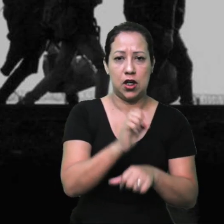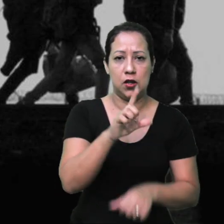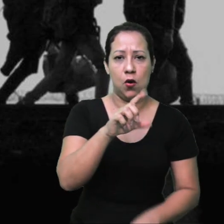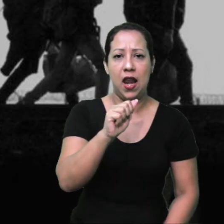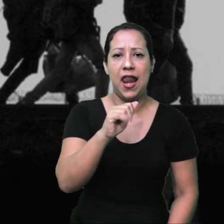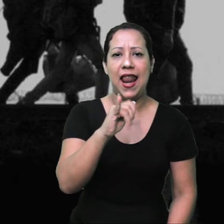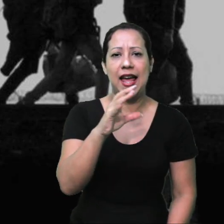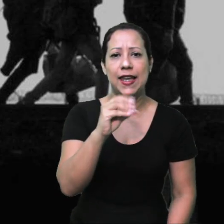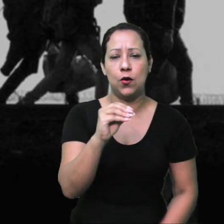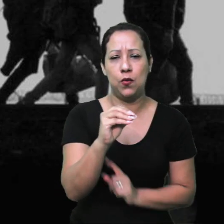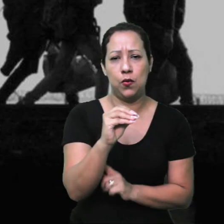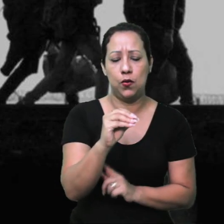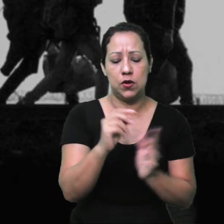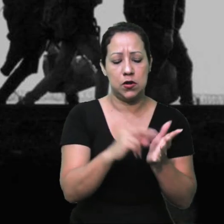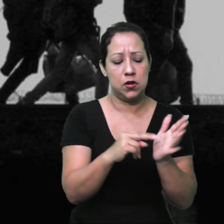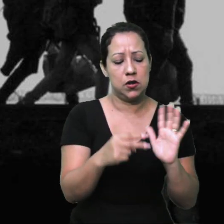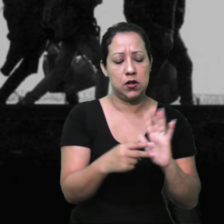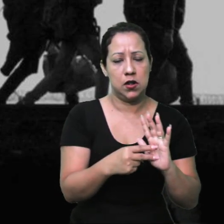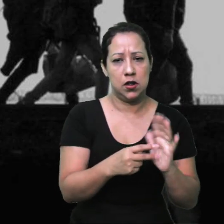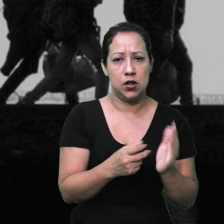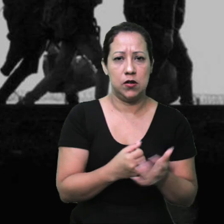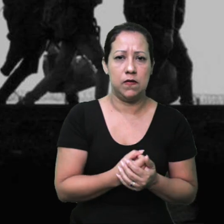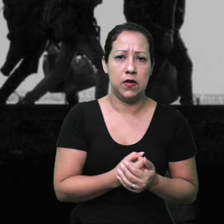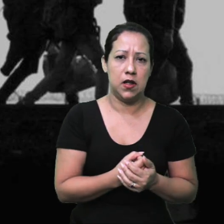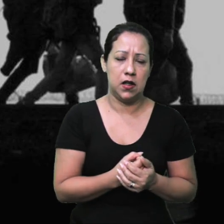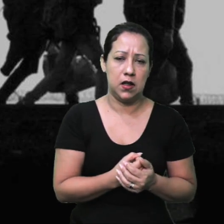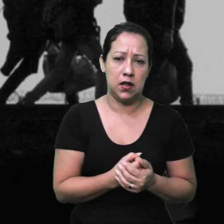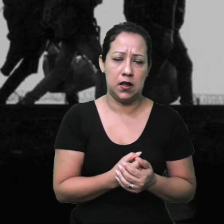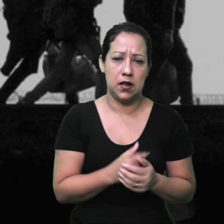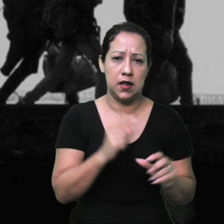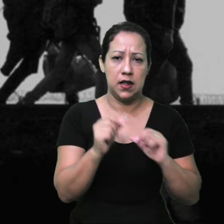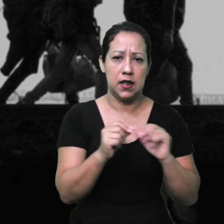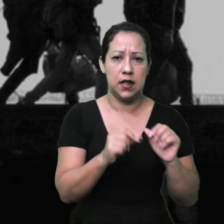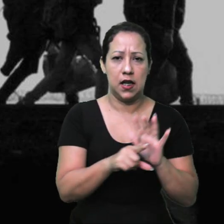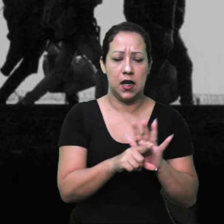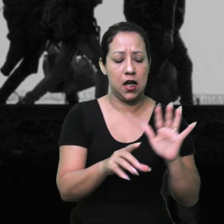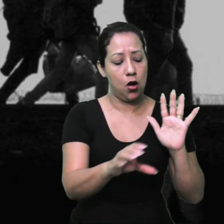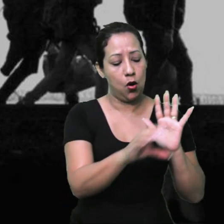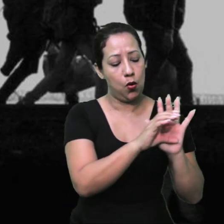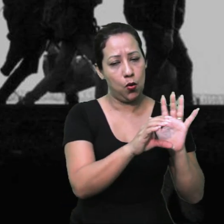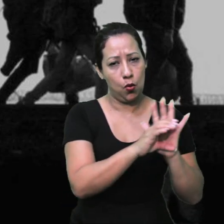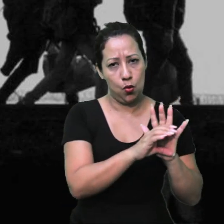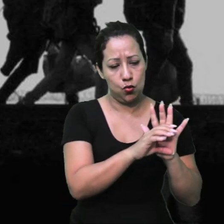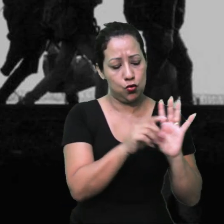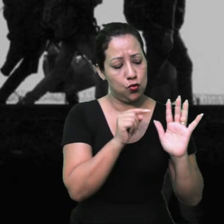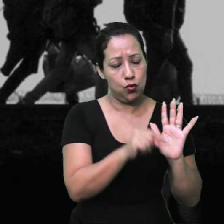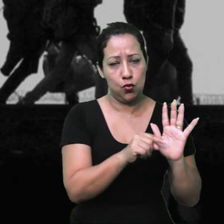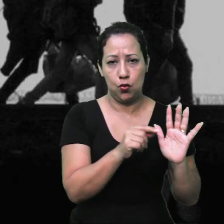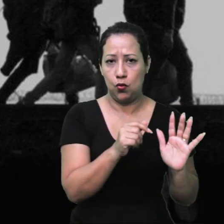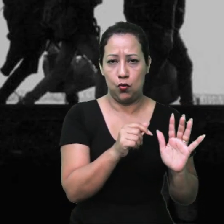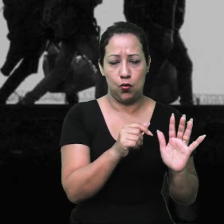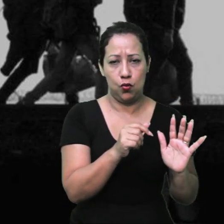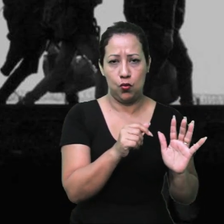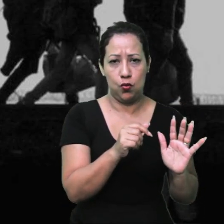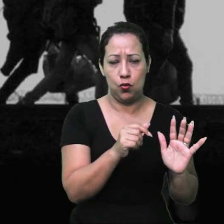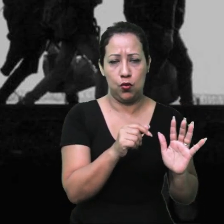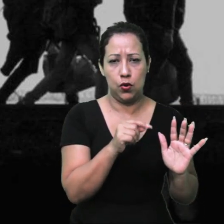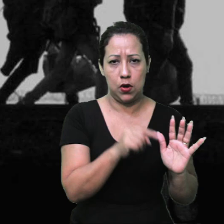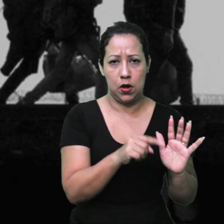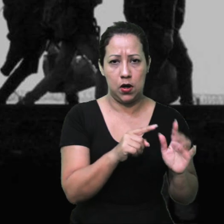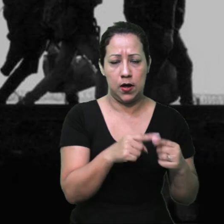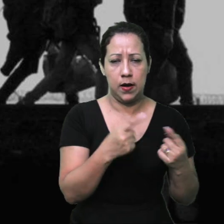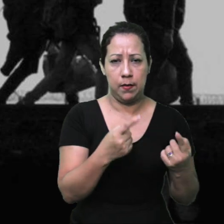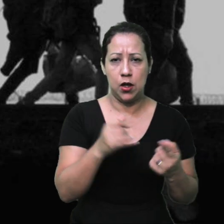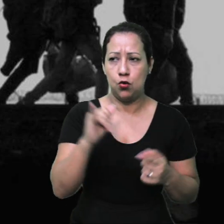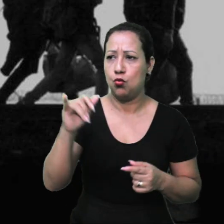O que é que significa isso? Aonde a Constituição não é lei política. Mas